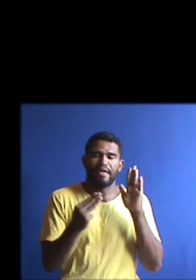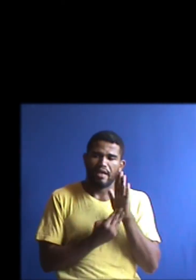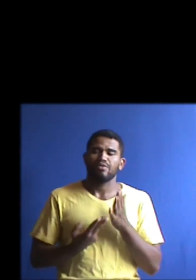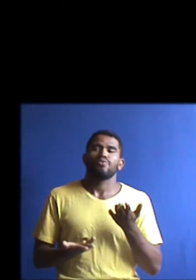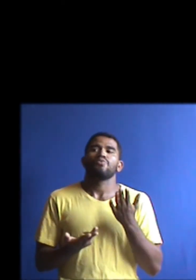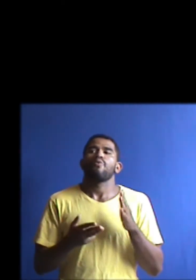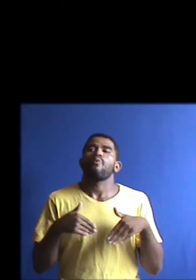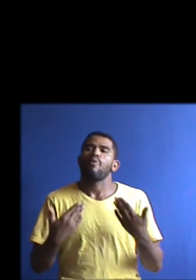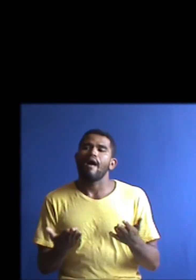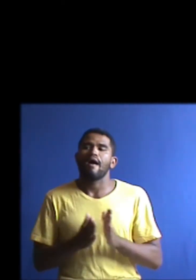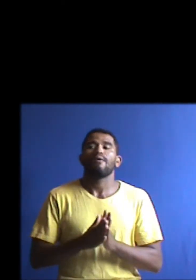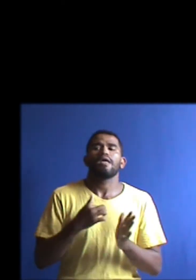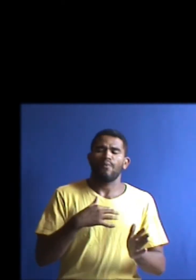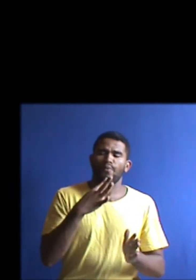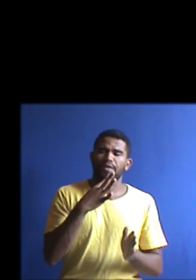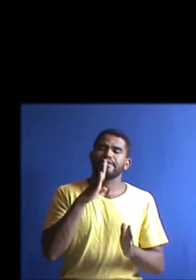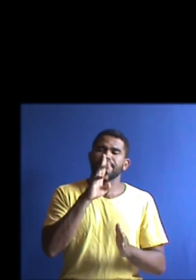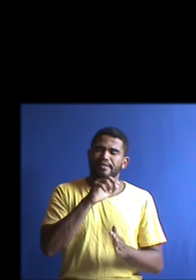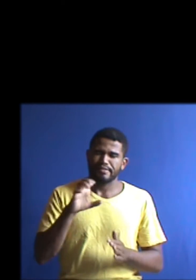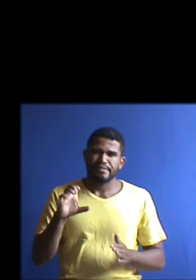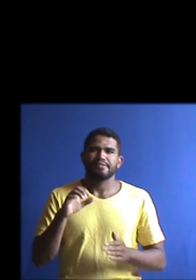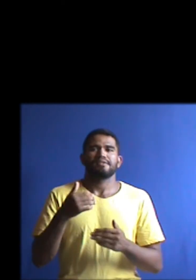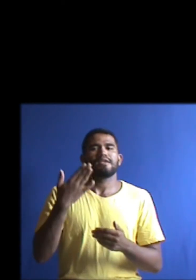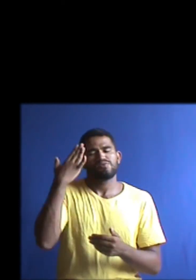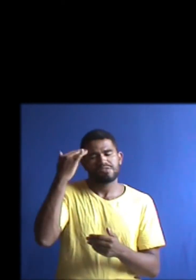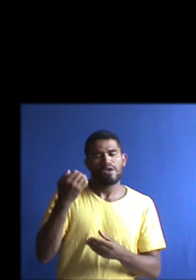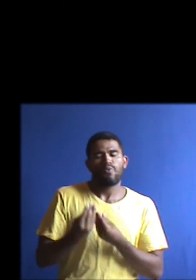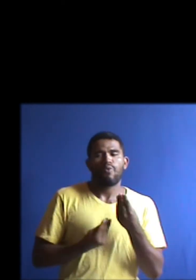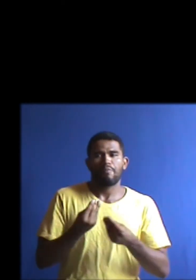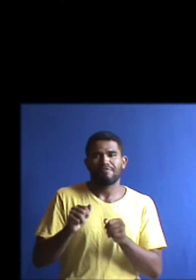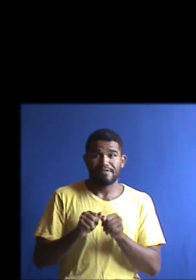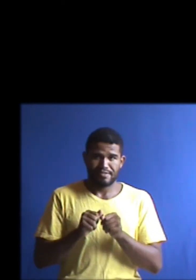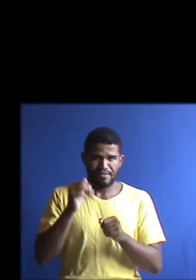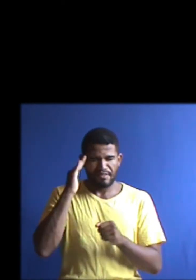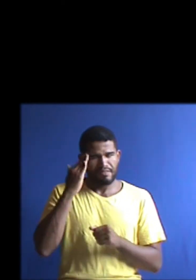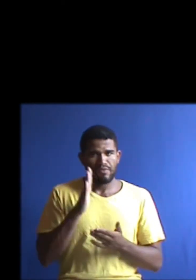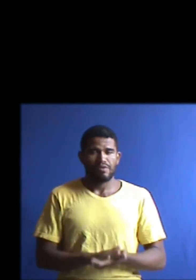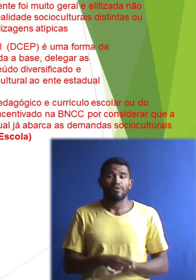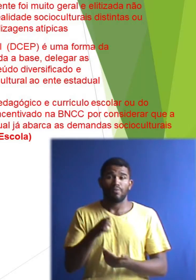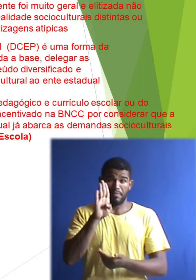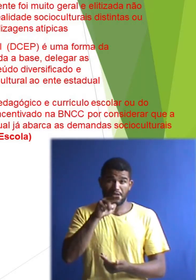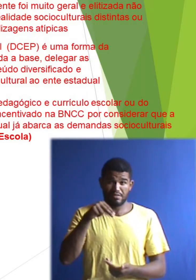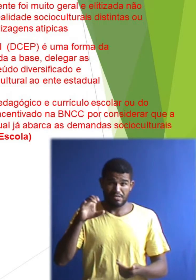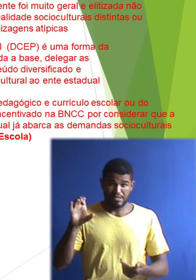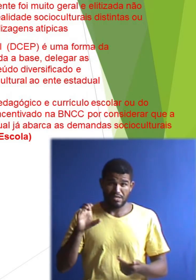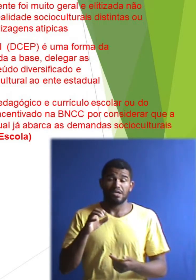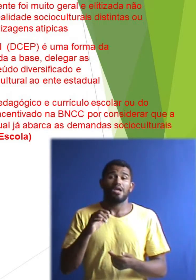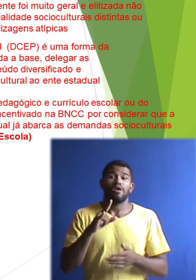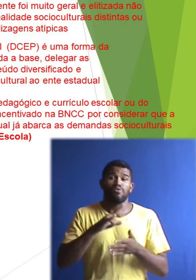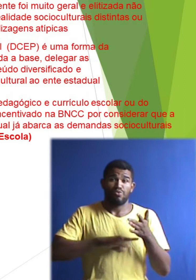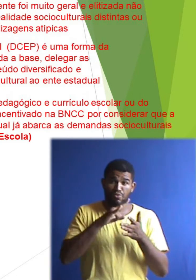percurso teórico-metodológico. Então, a BNCC é o